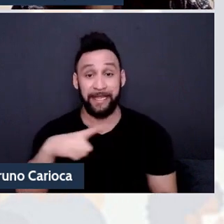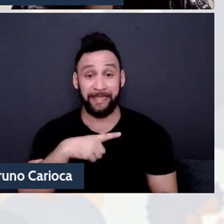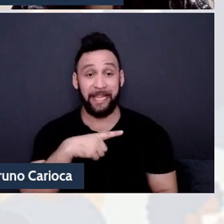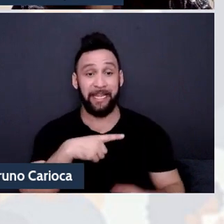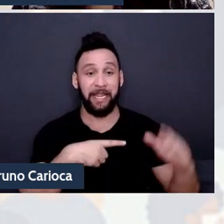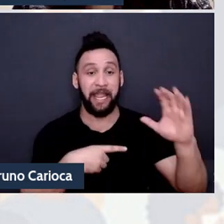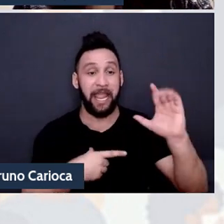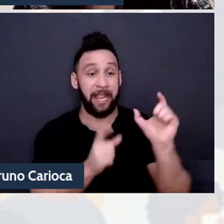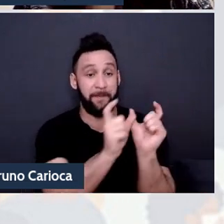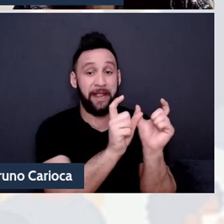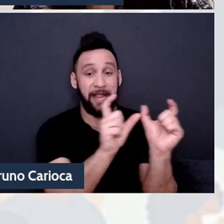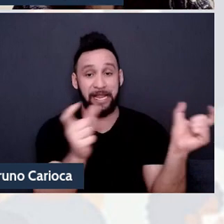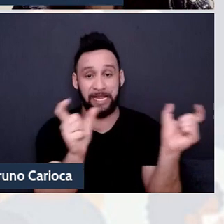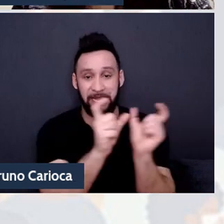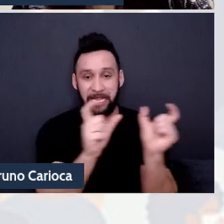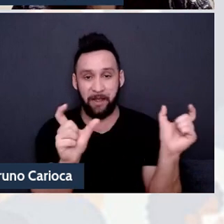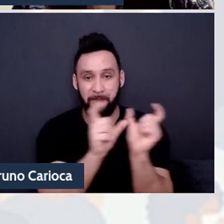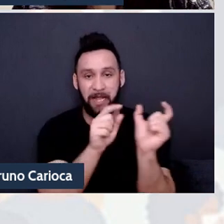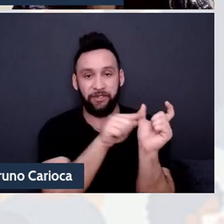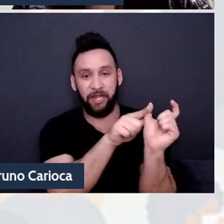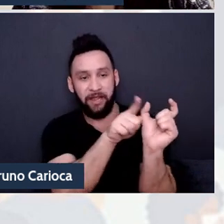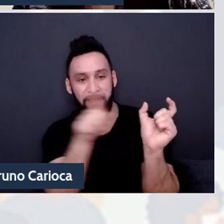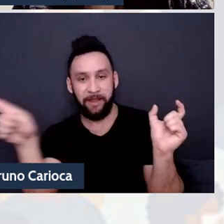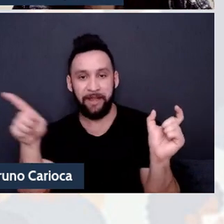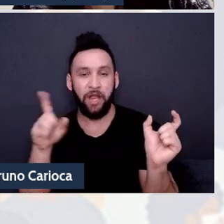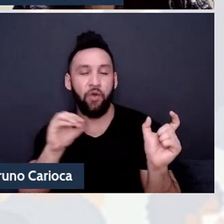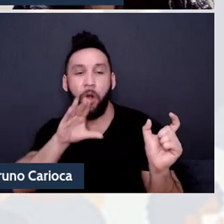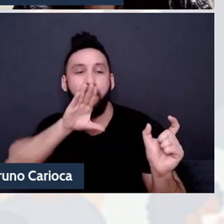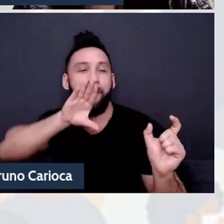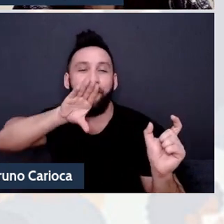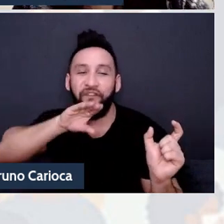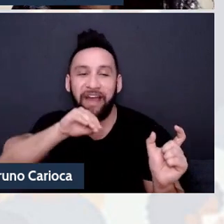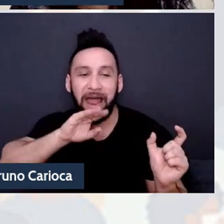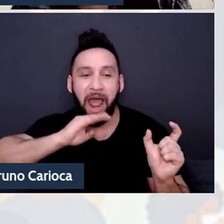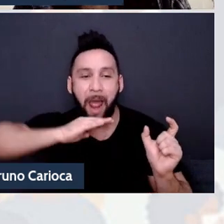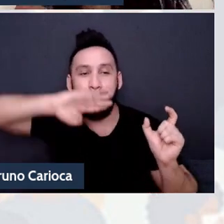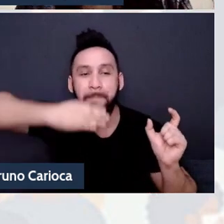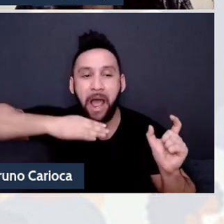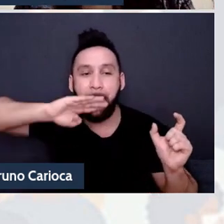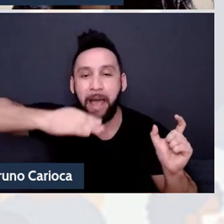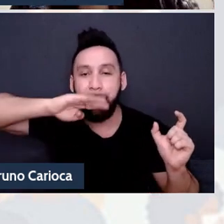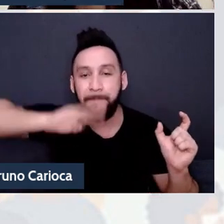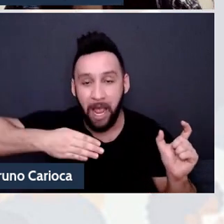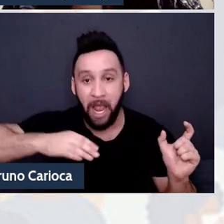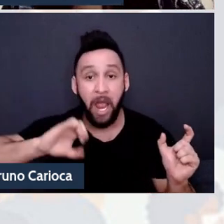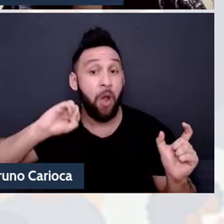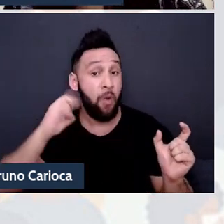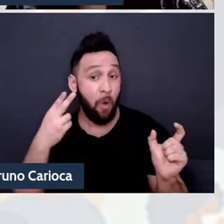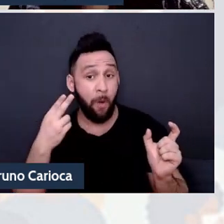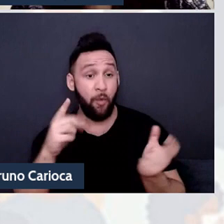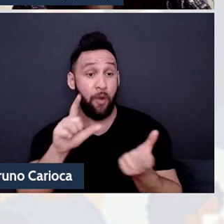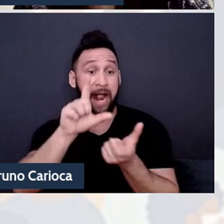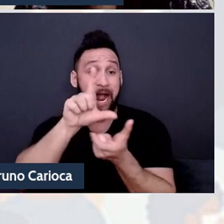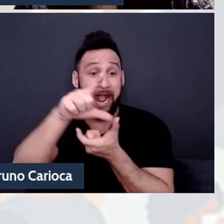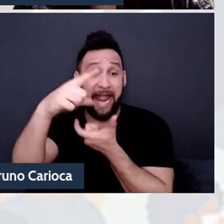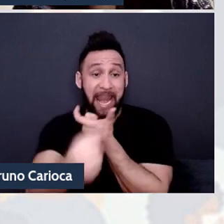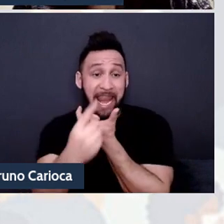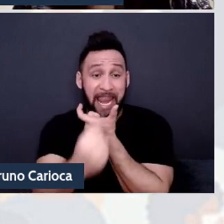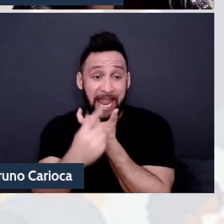ano, na verdade. Presente simples e contínuo, formas negativa, interrogativa, totalmente desvinculado, né, de